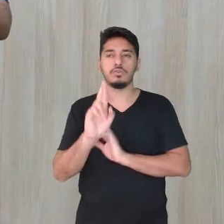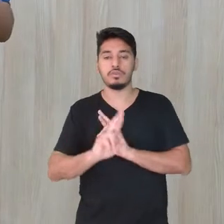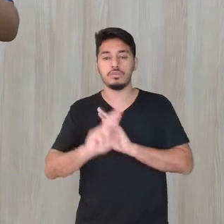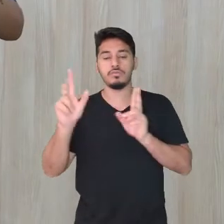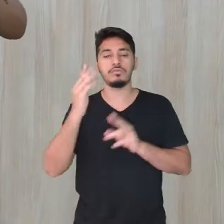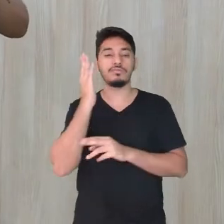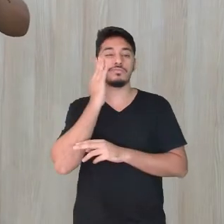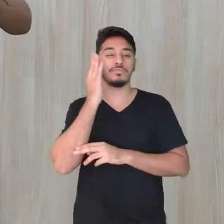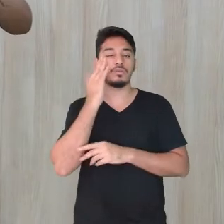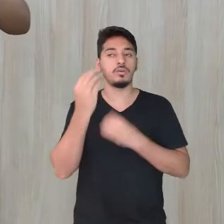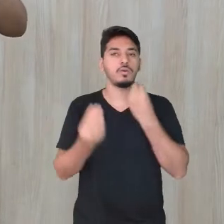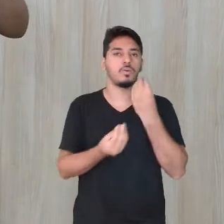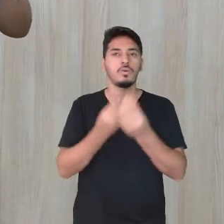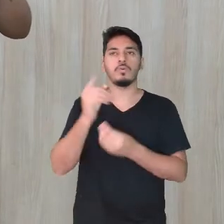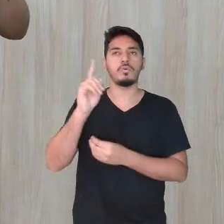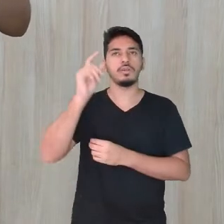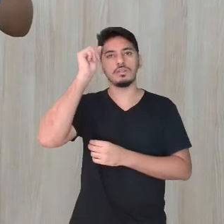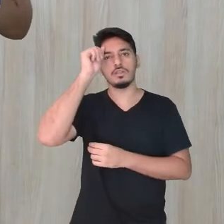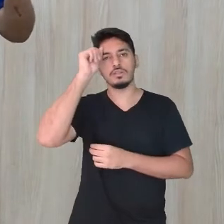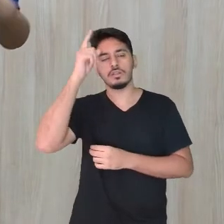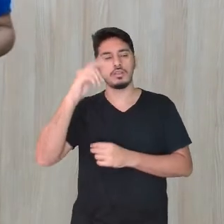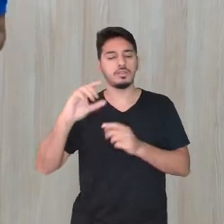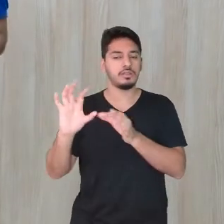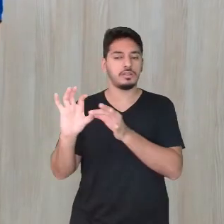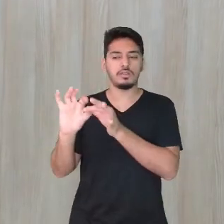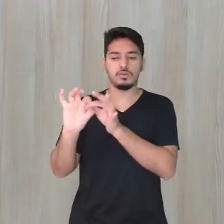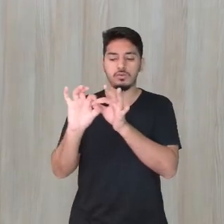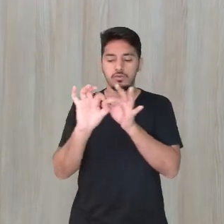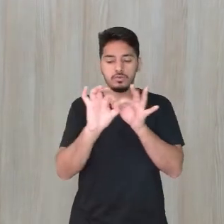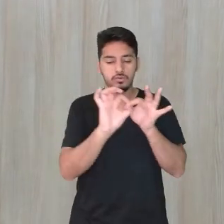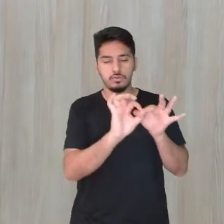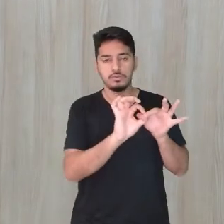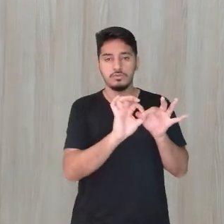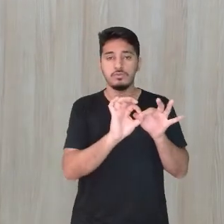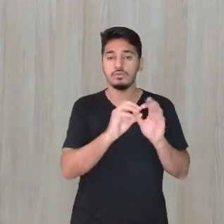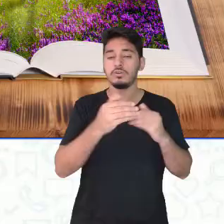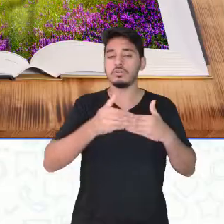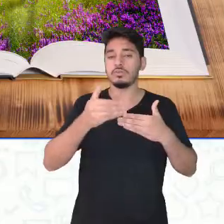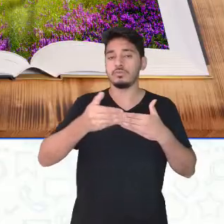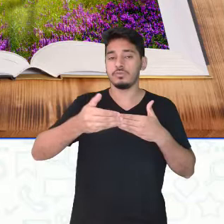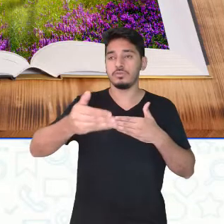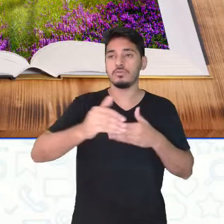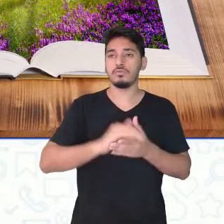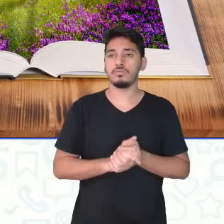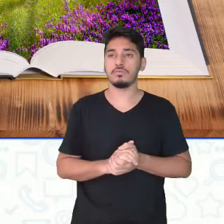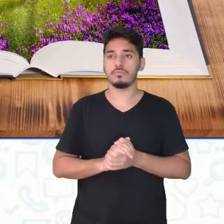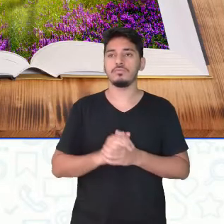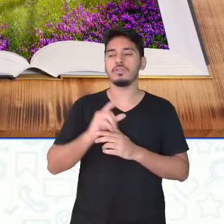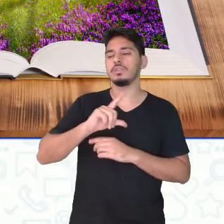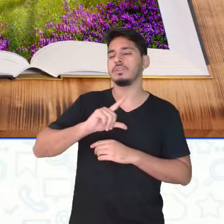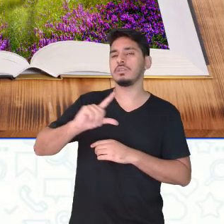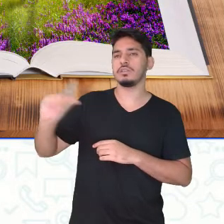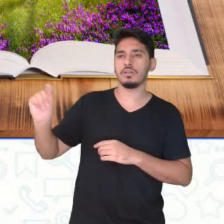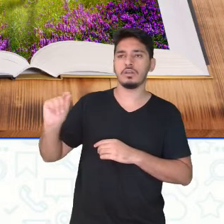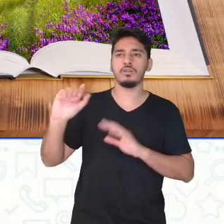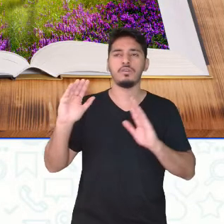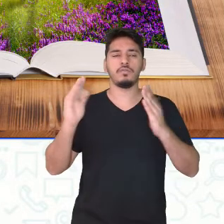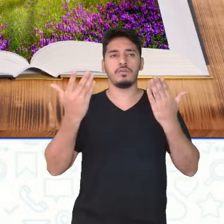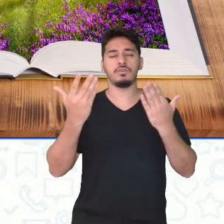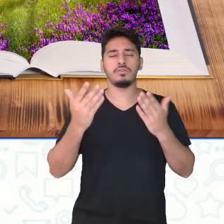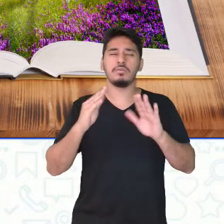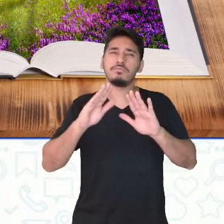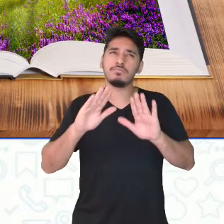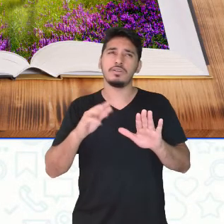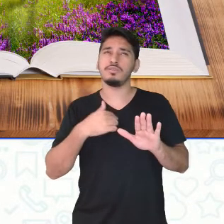gente entender como é que se dá essa ideia de coesão sequencial. Saí da festa, embora